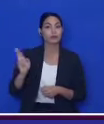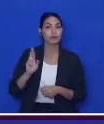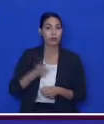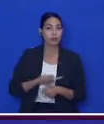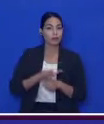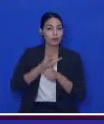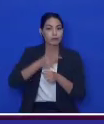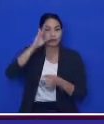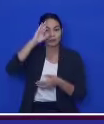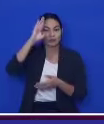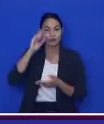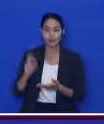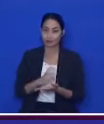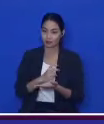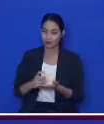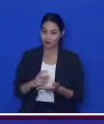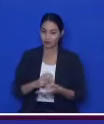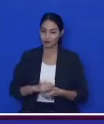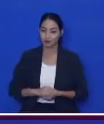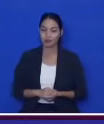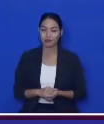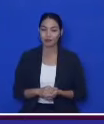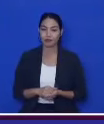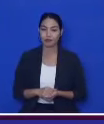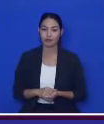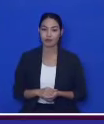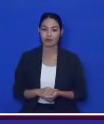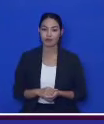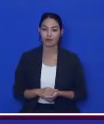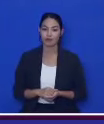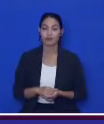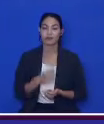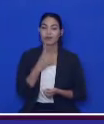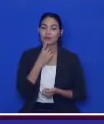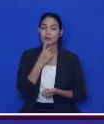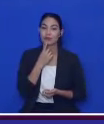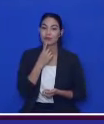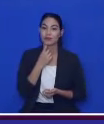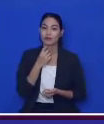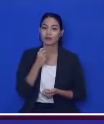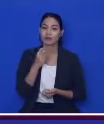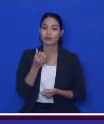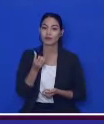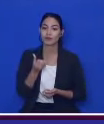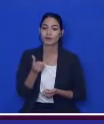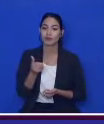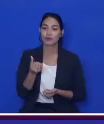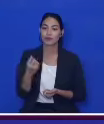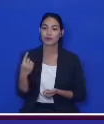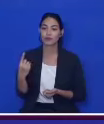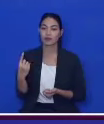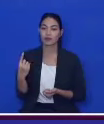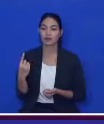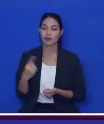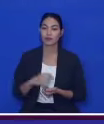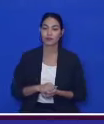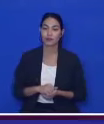reais é o prêmio na faixa principal. Bola vermelha, número